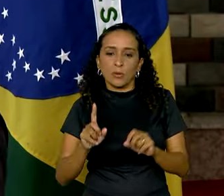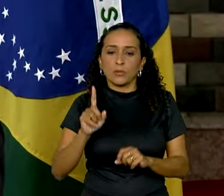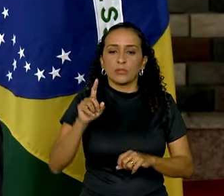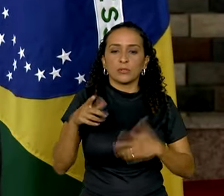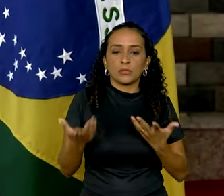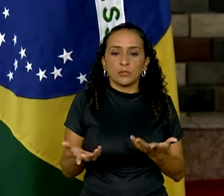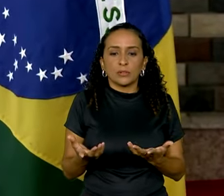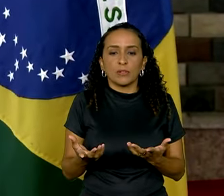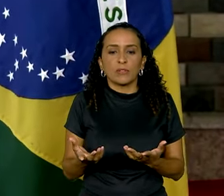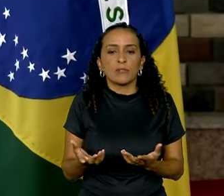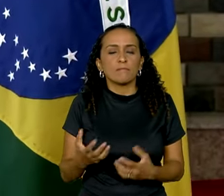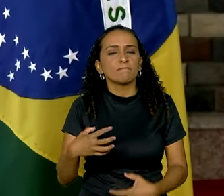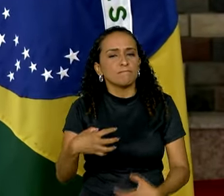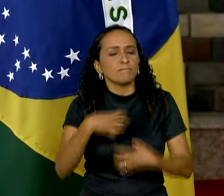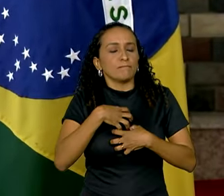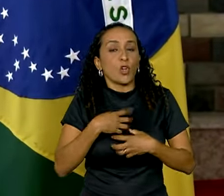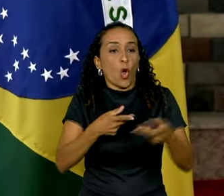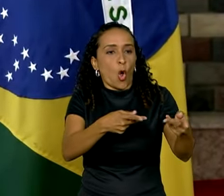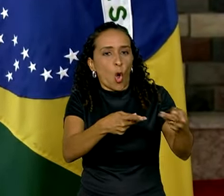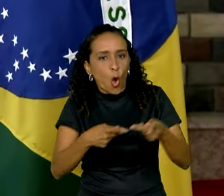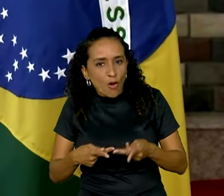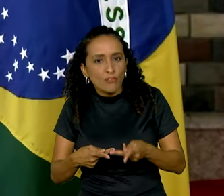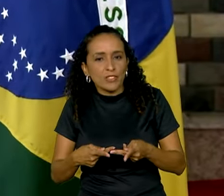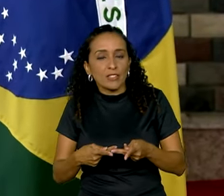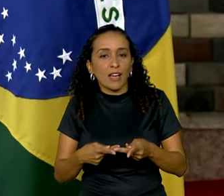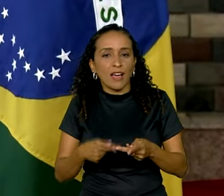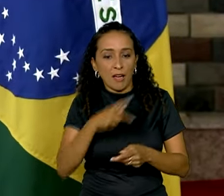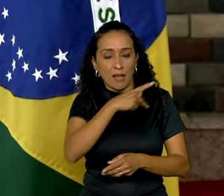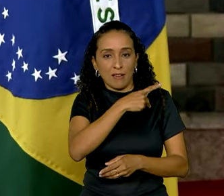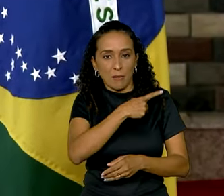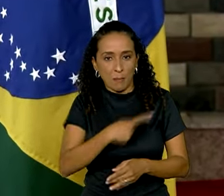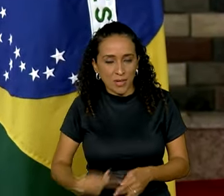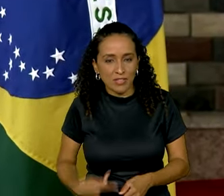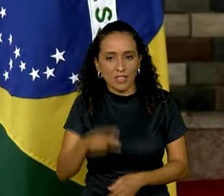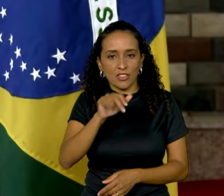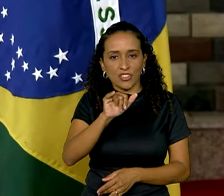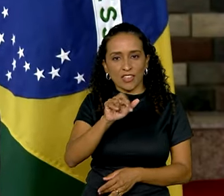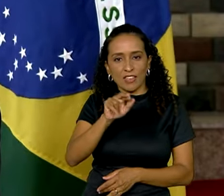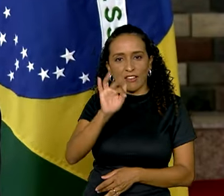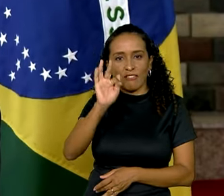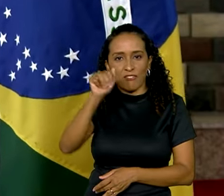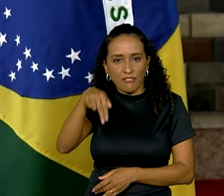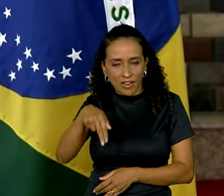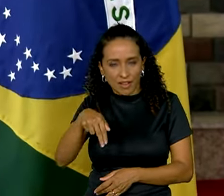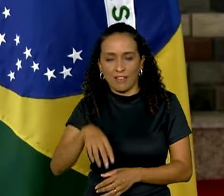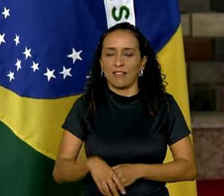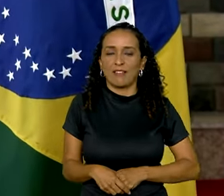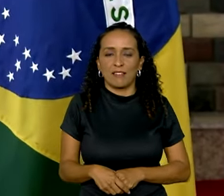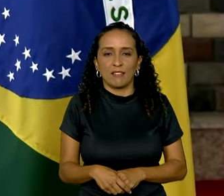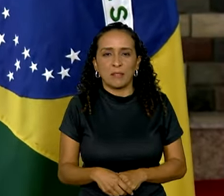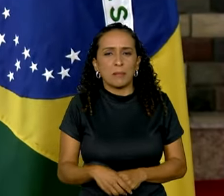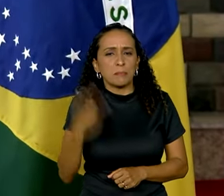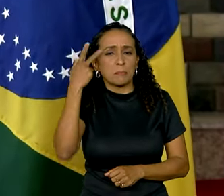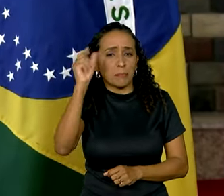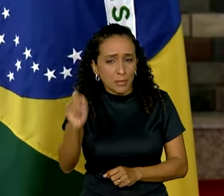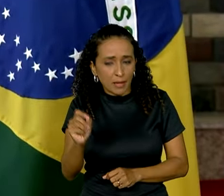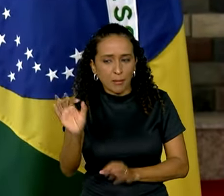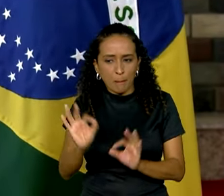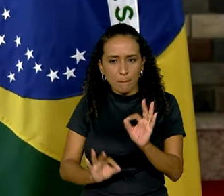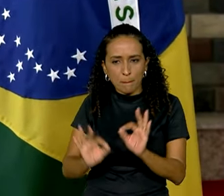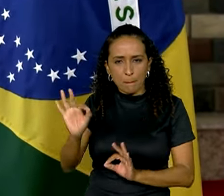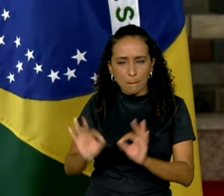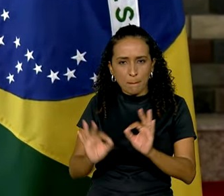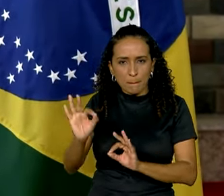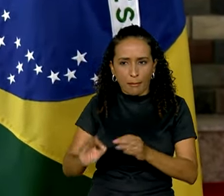assuntos me fez convidar o presidente para que prepare uma